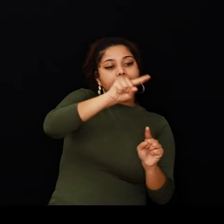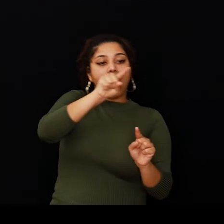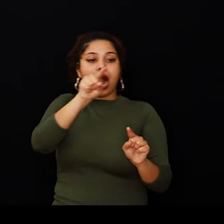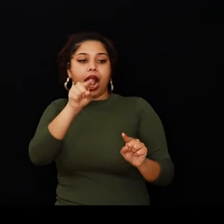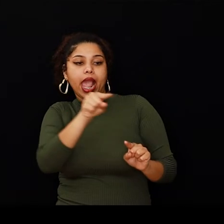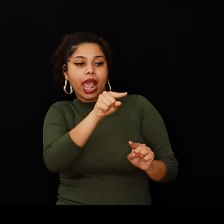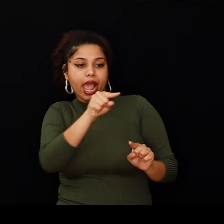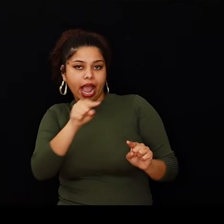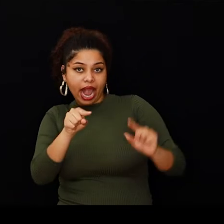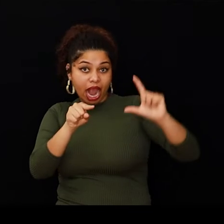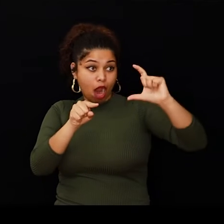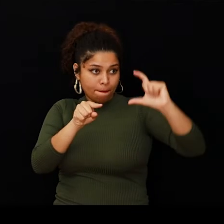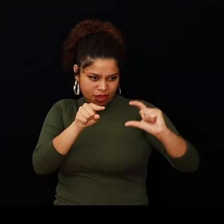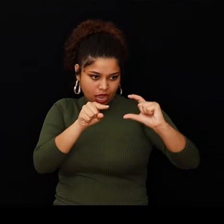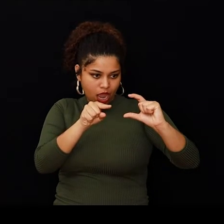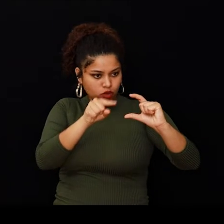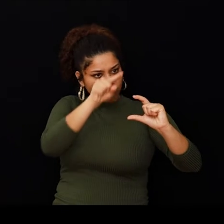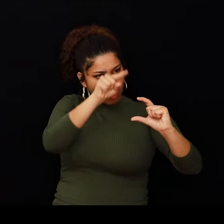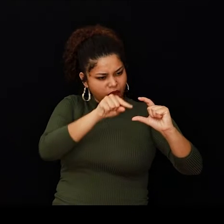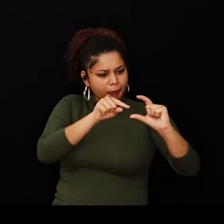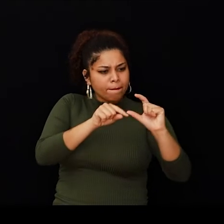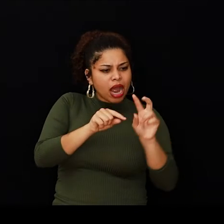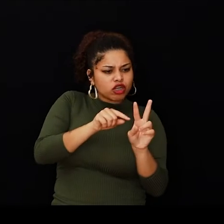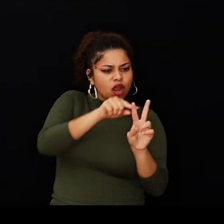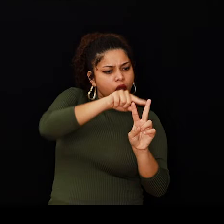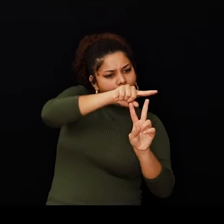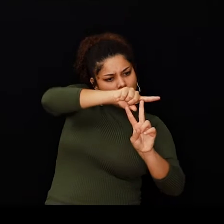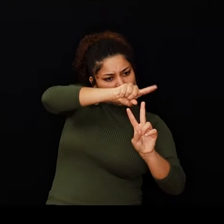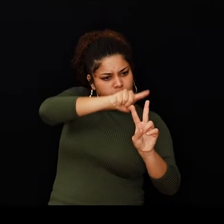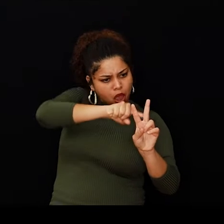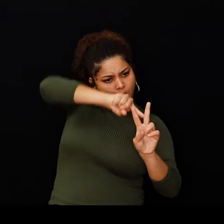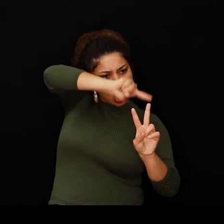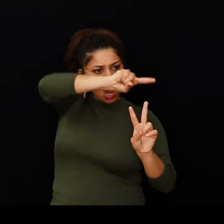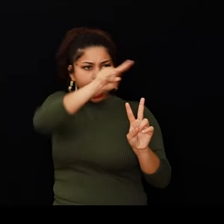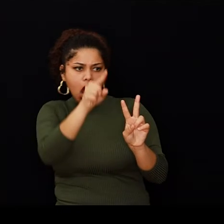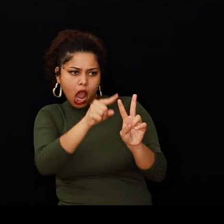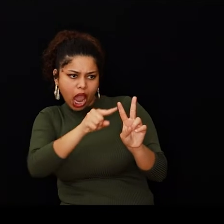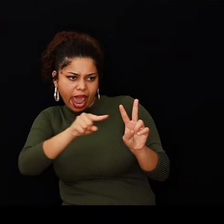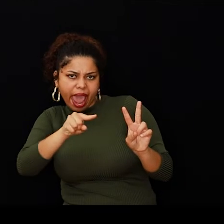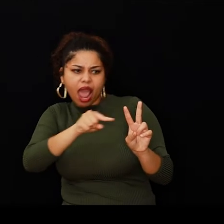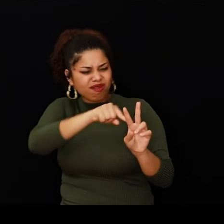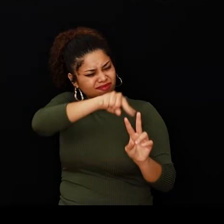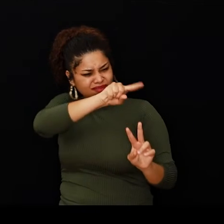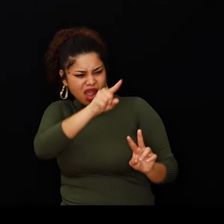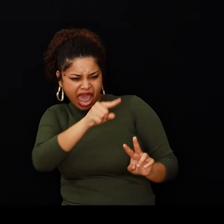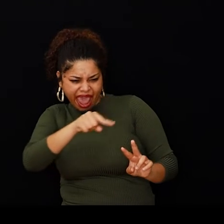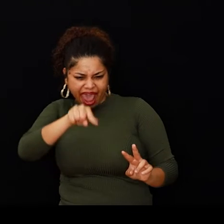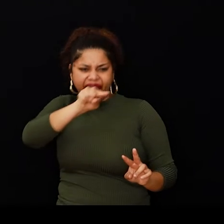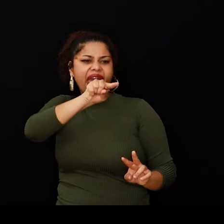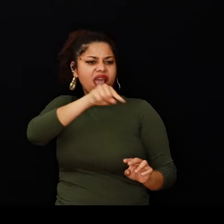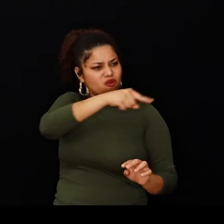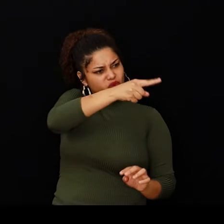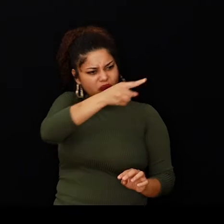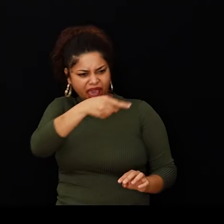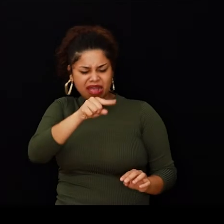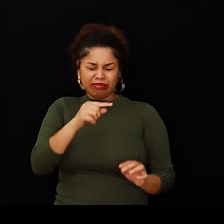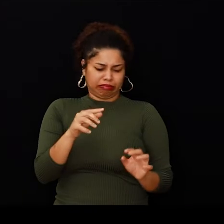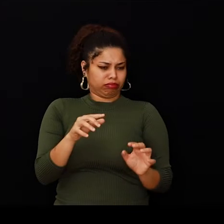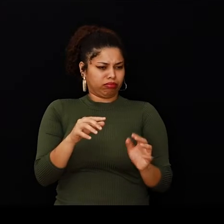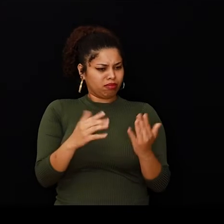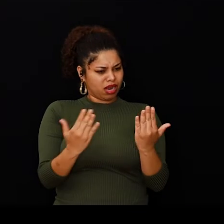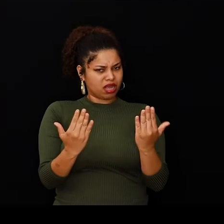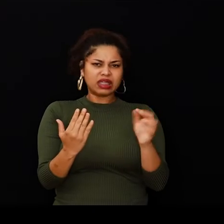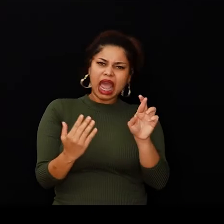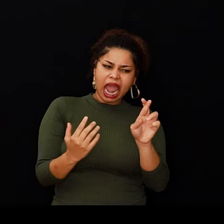de forma minúsculo, mas que parece muito um V. Então isso me fez teve uma dificuldade para mim,